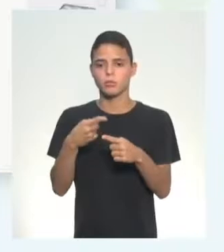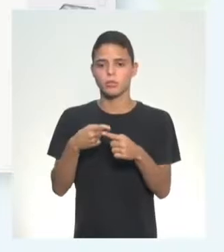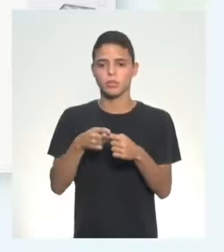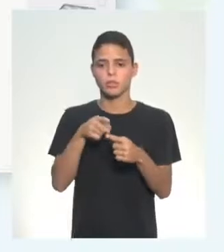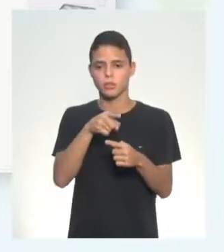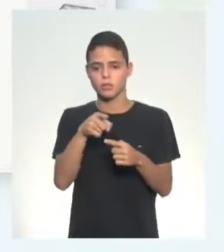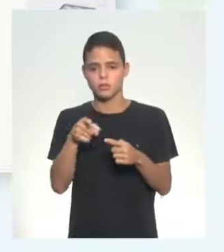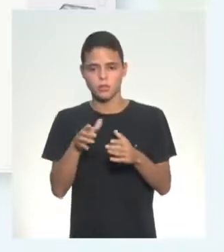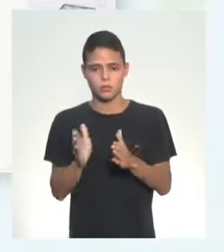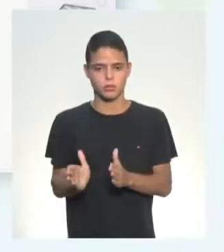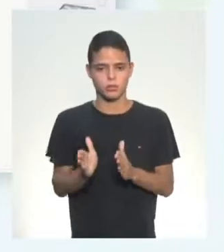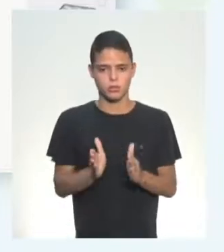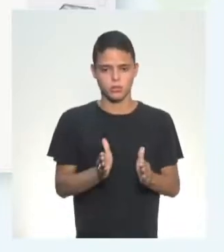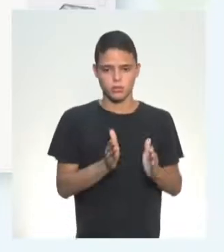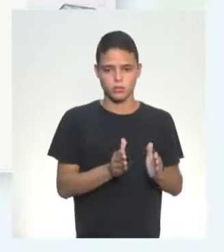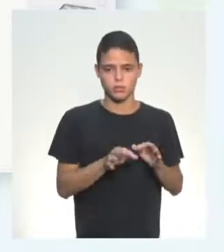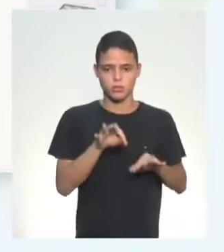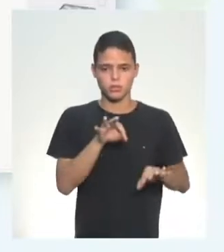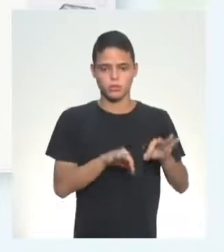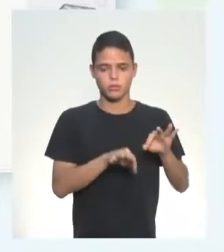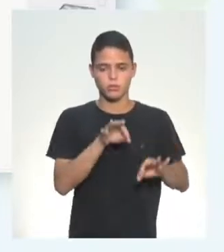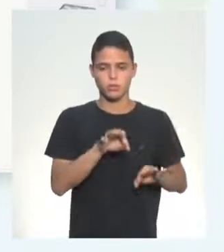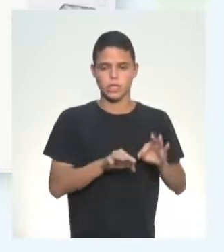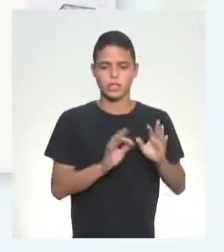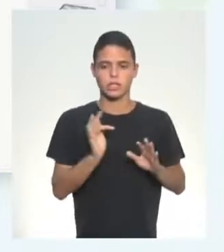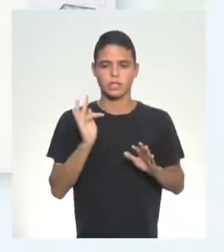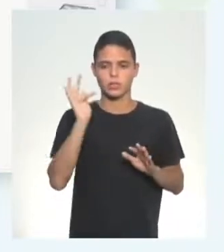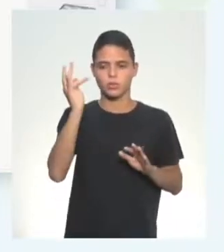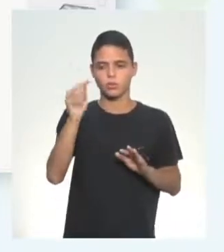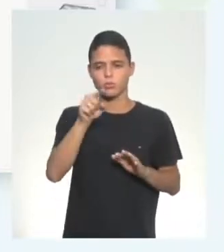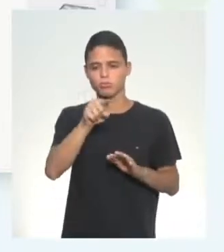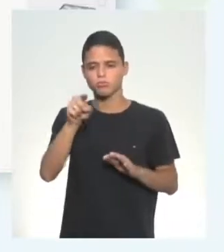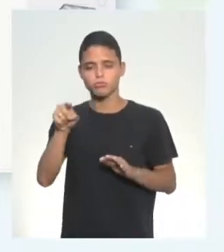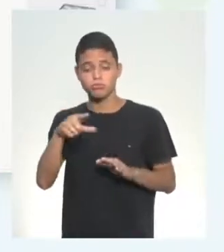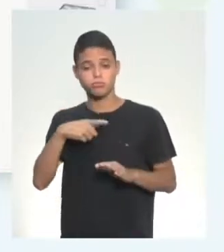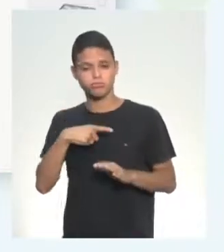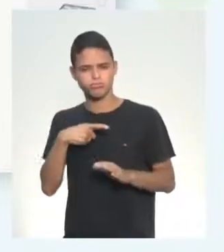projetos. Futuramente, quando você tiver vários projetos